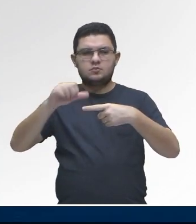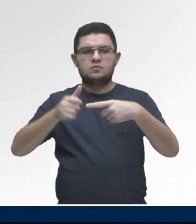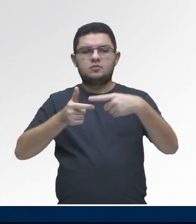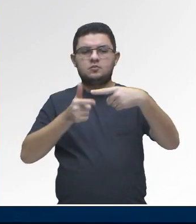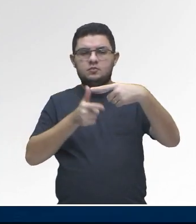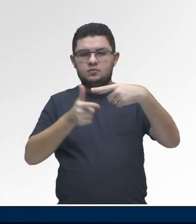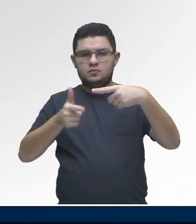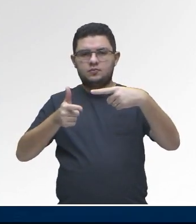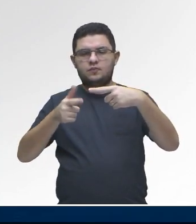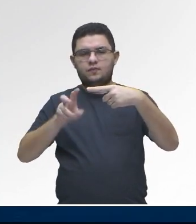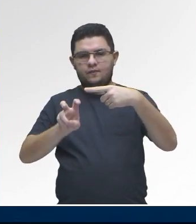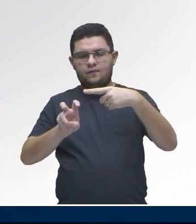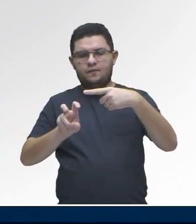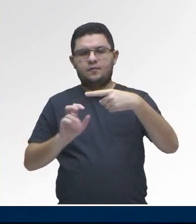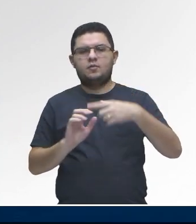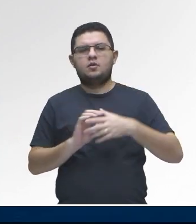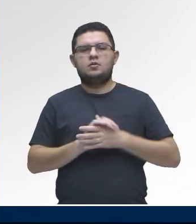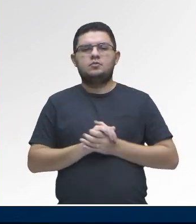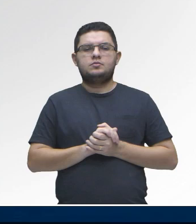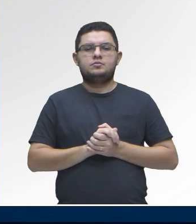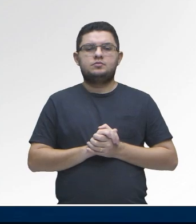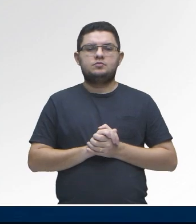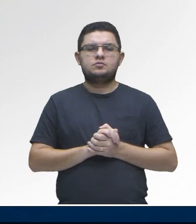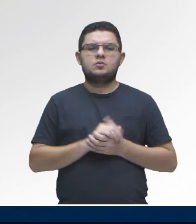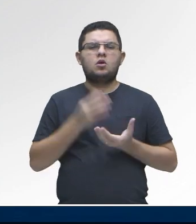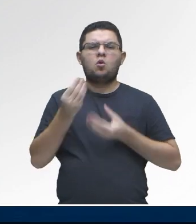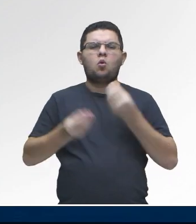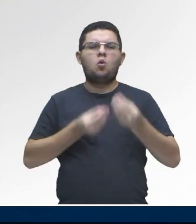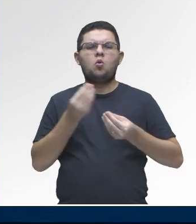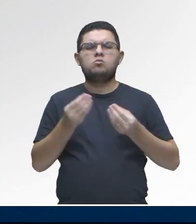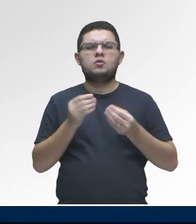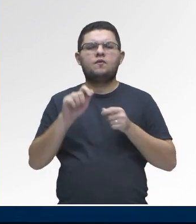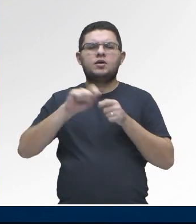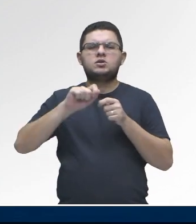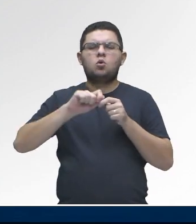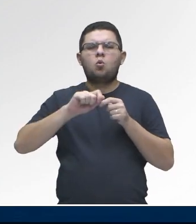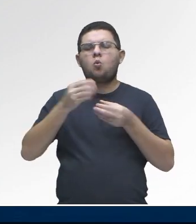sobre 225. Então, como é que nós resolvemos?